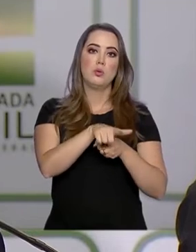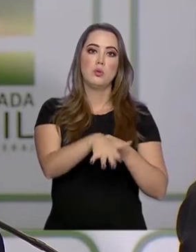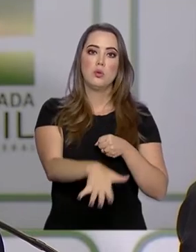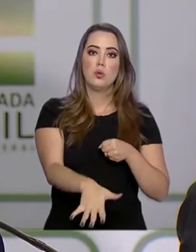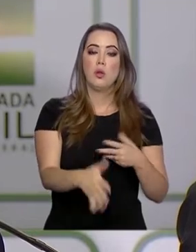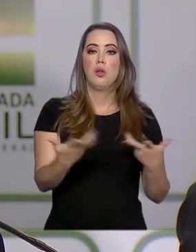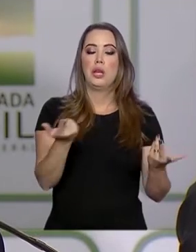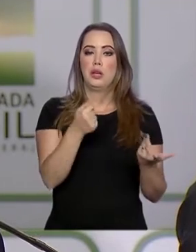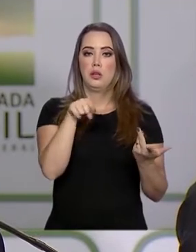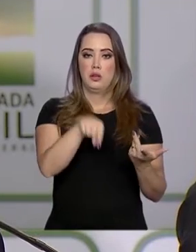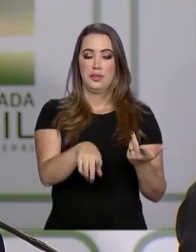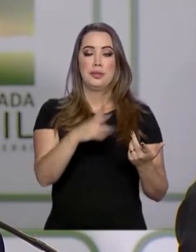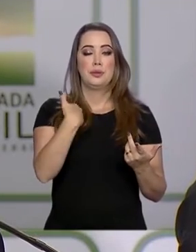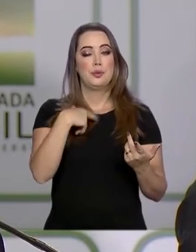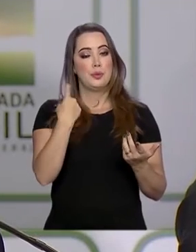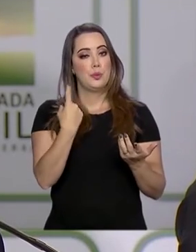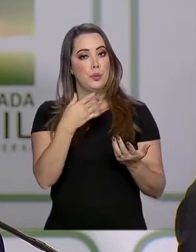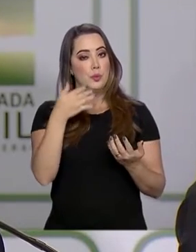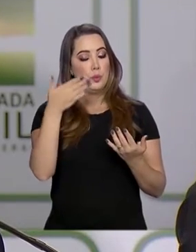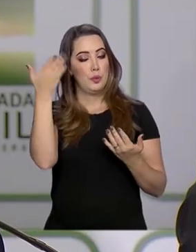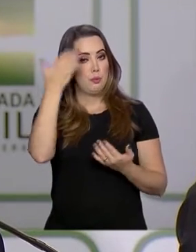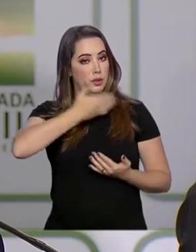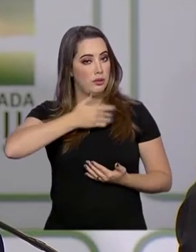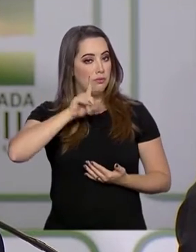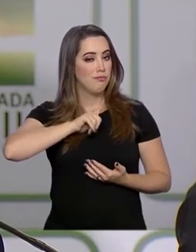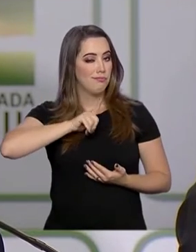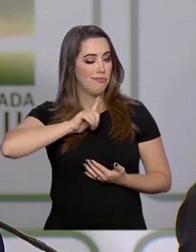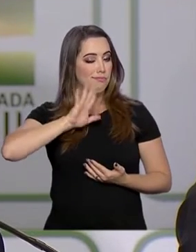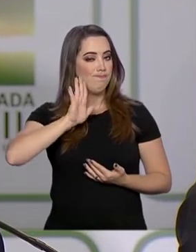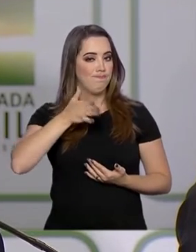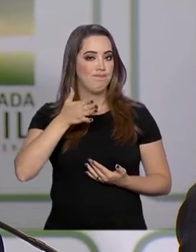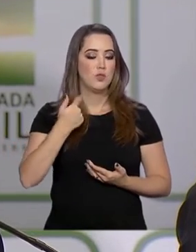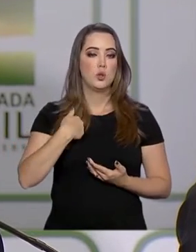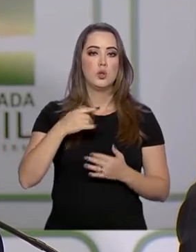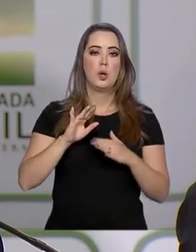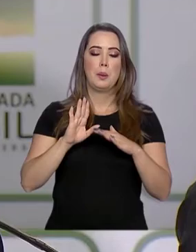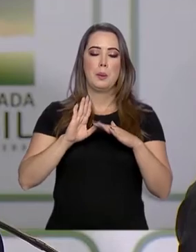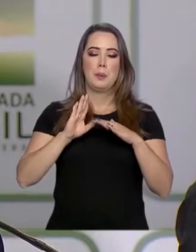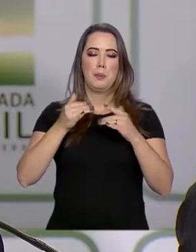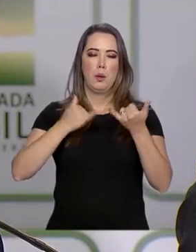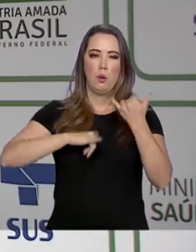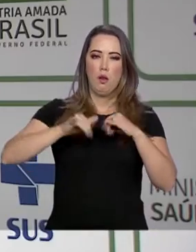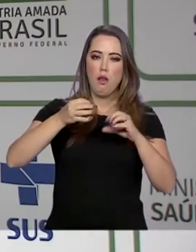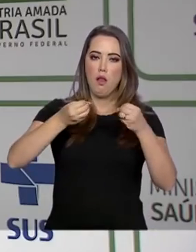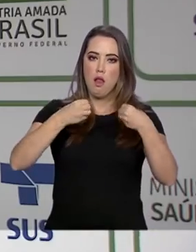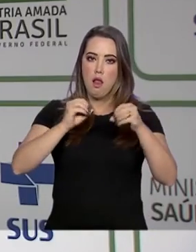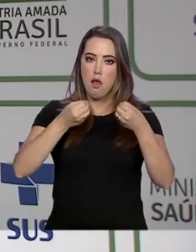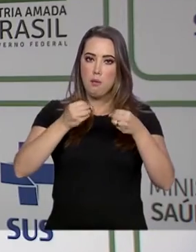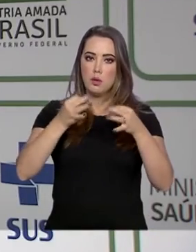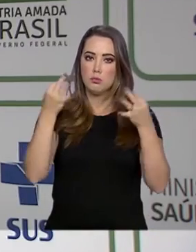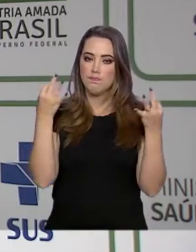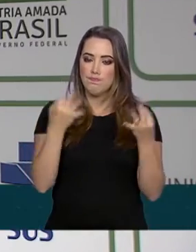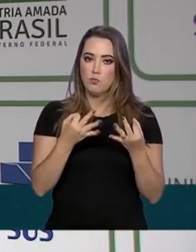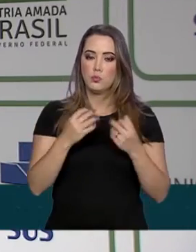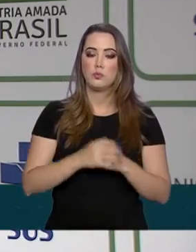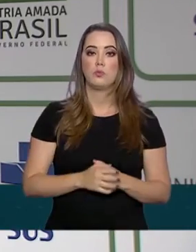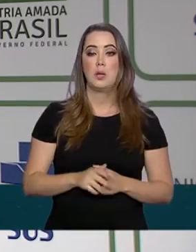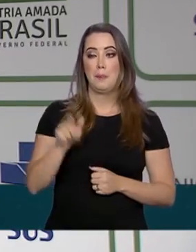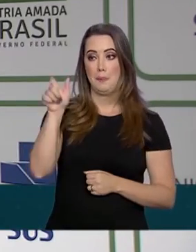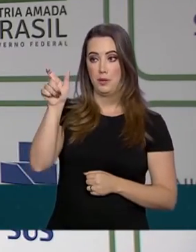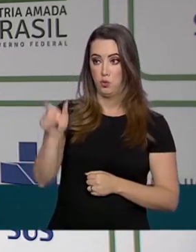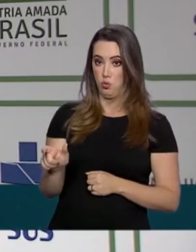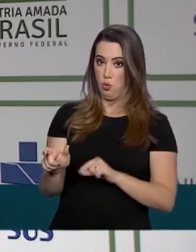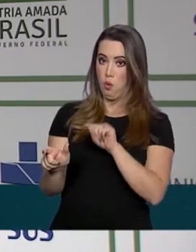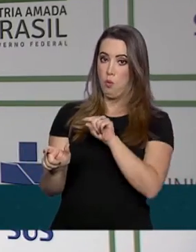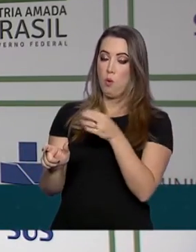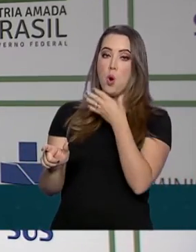doença, Covid-19, foi feito pelo laboratório de referência Adolf Lutz. O paciente é um homem de 61